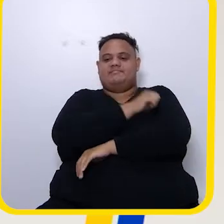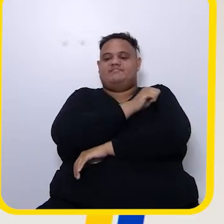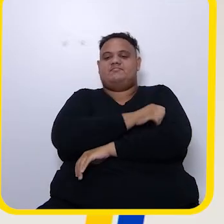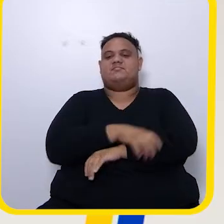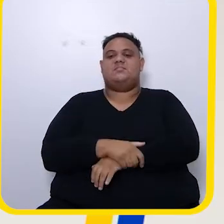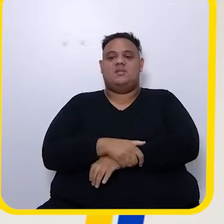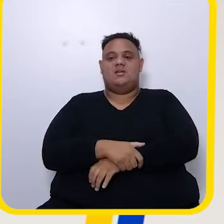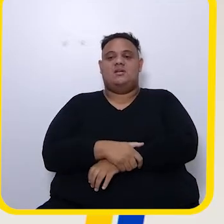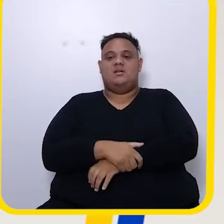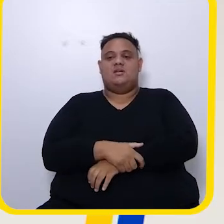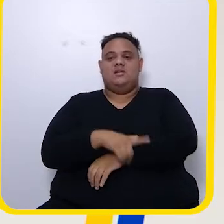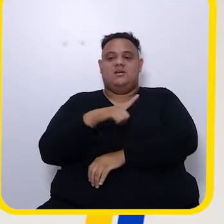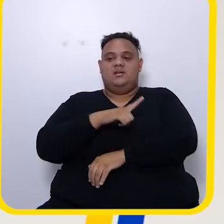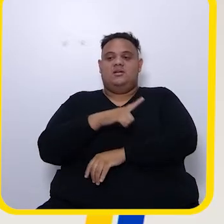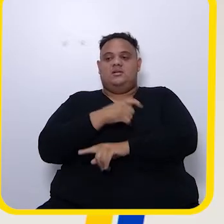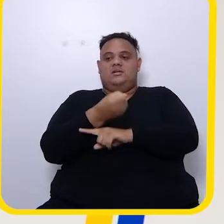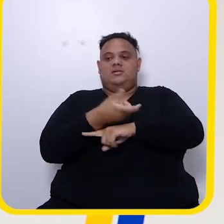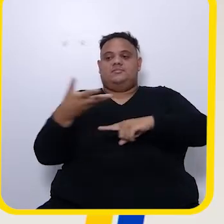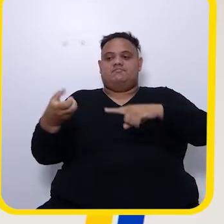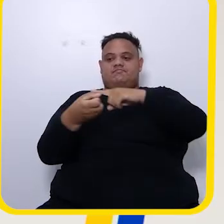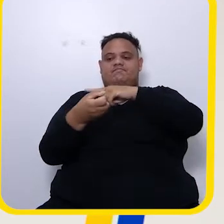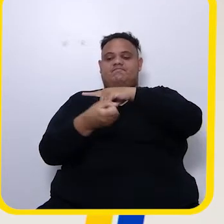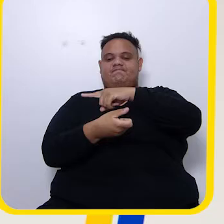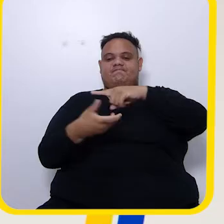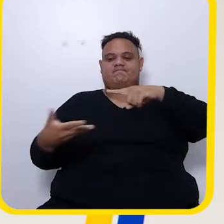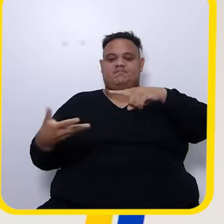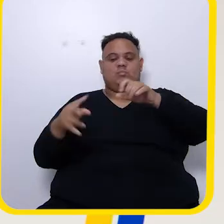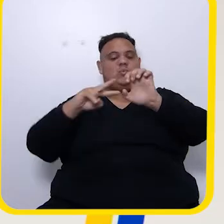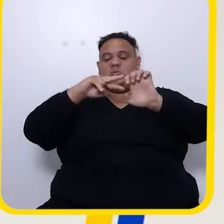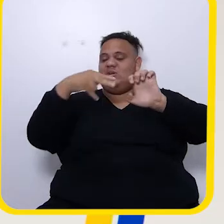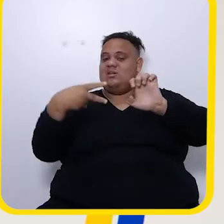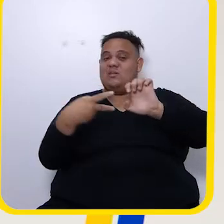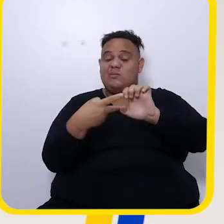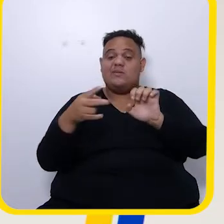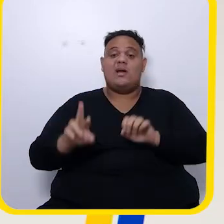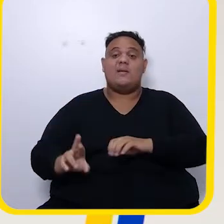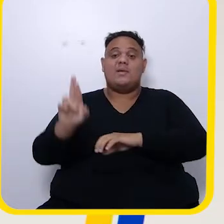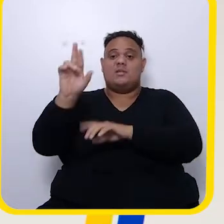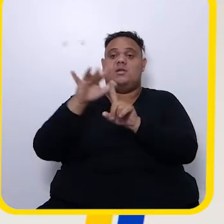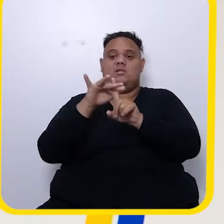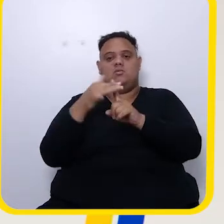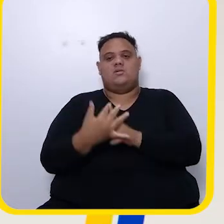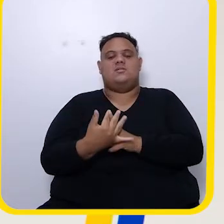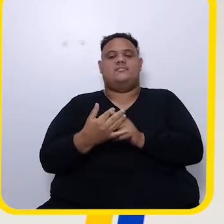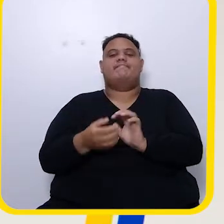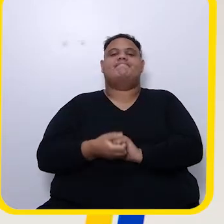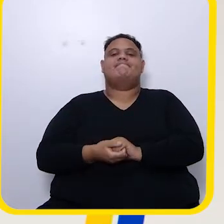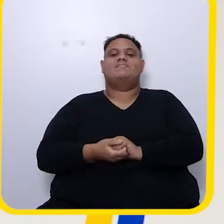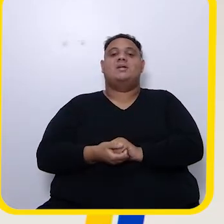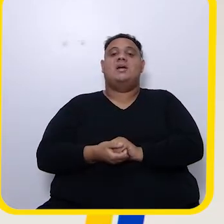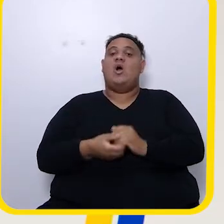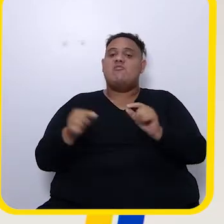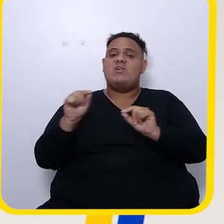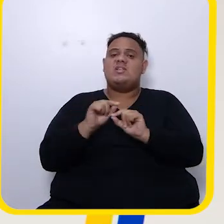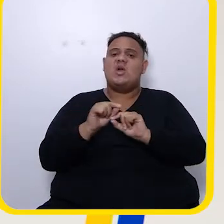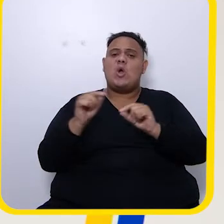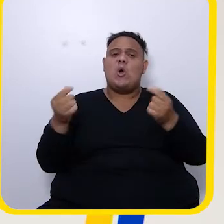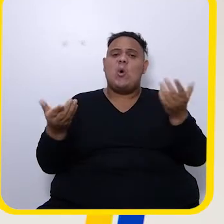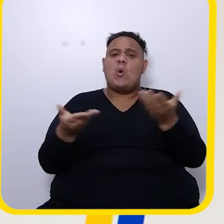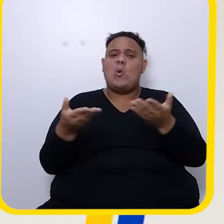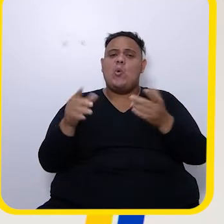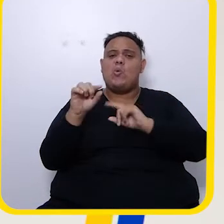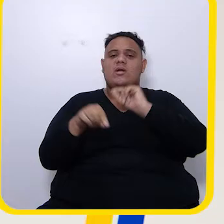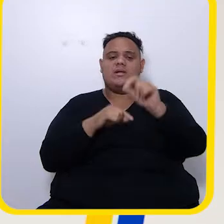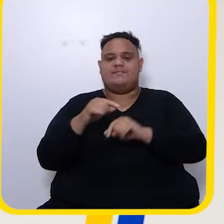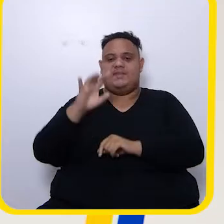Montei uma equação para representar essa situação. O que é que eu vou fazer agora? Vamos